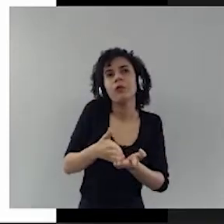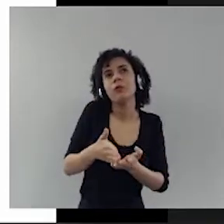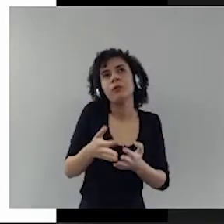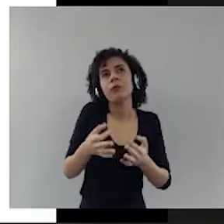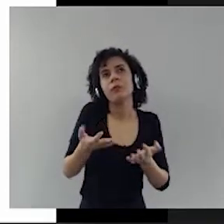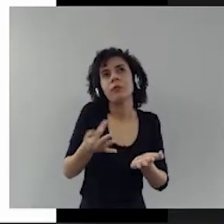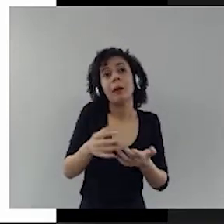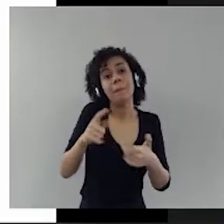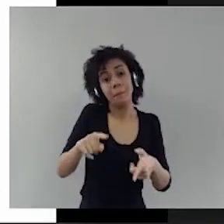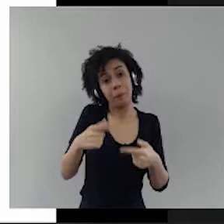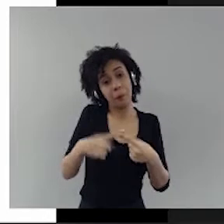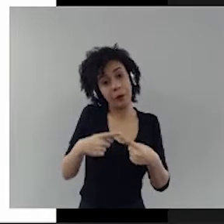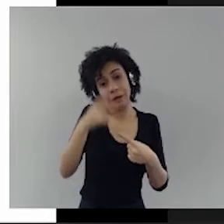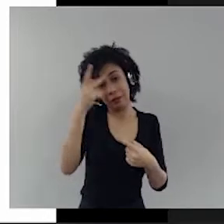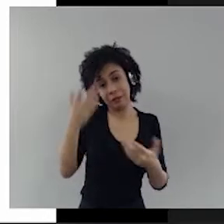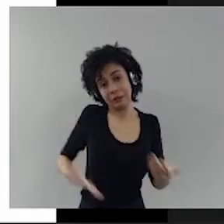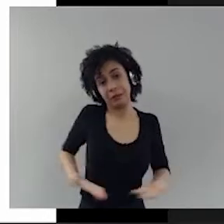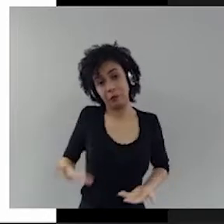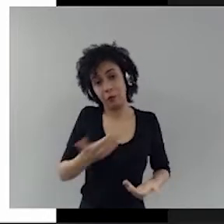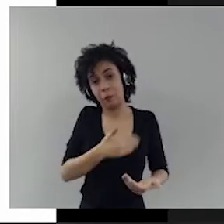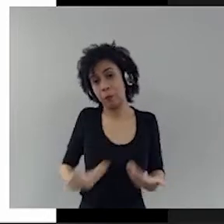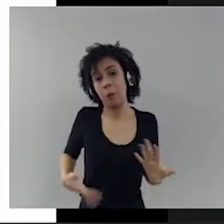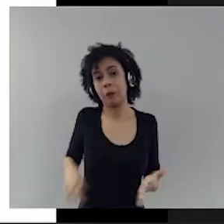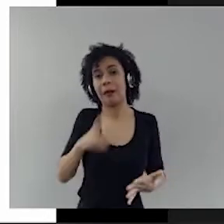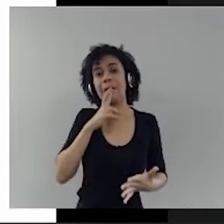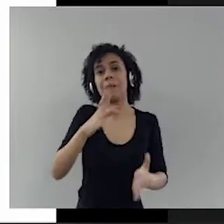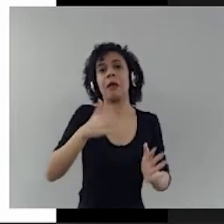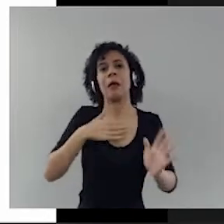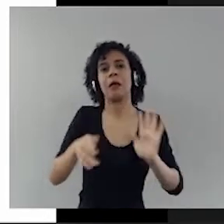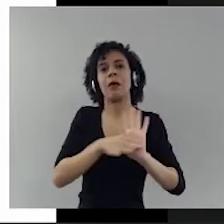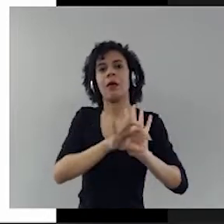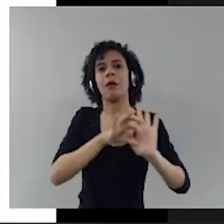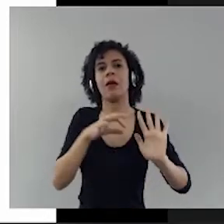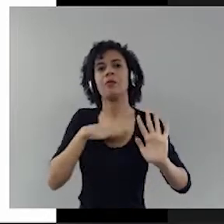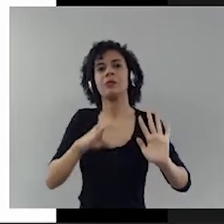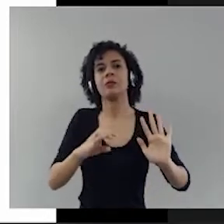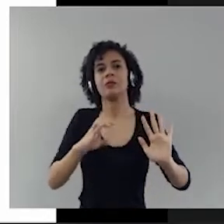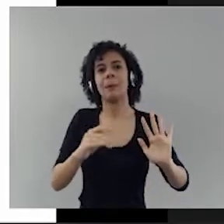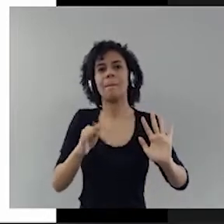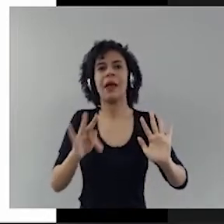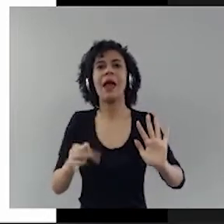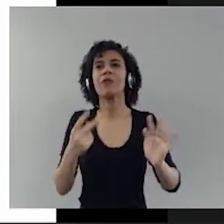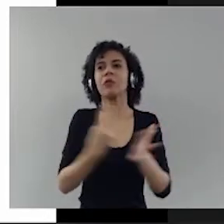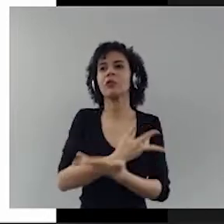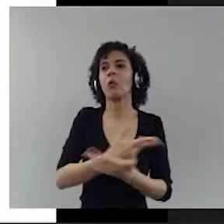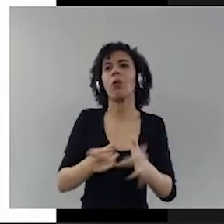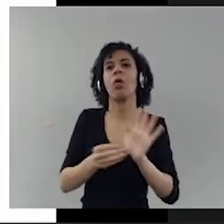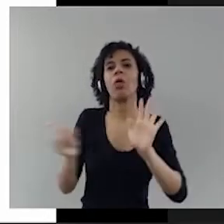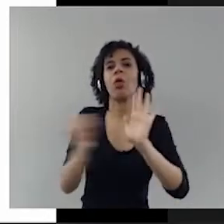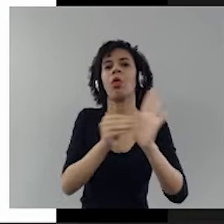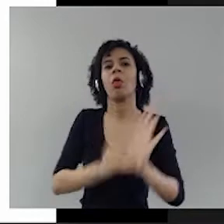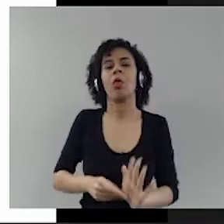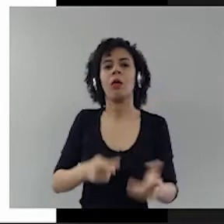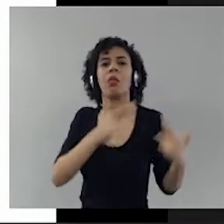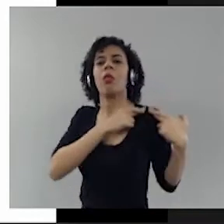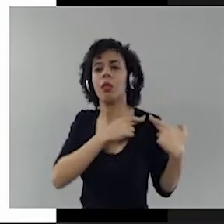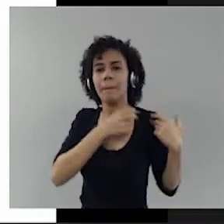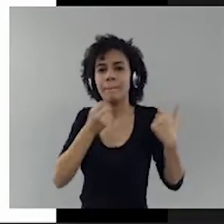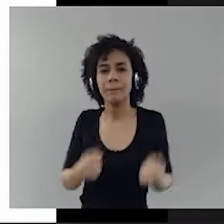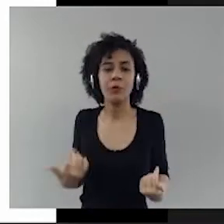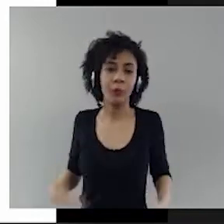ninguém quer nenhum servidor público quer responder com seus e perante o tcu com outros órgãos controle